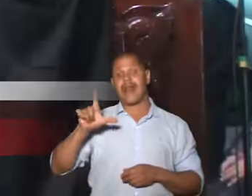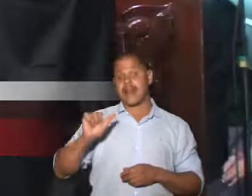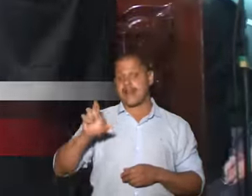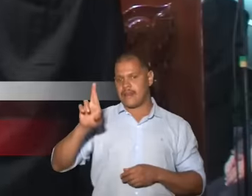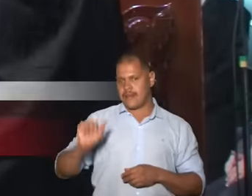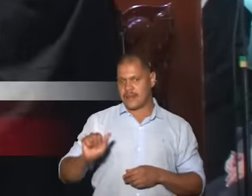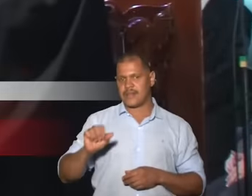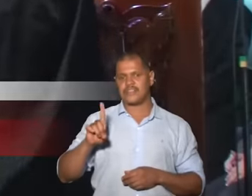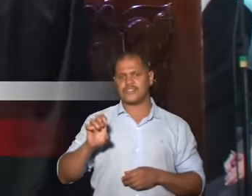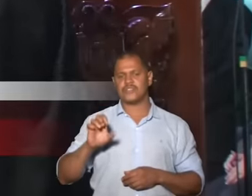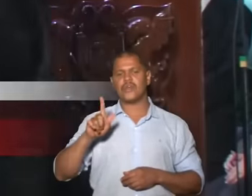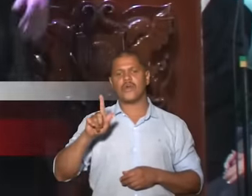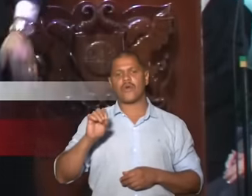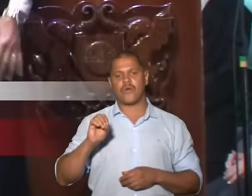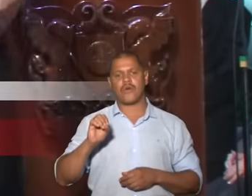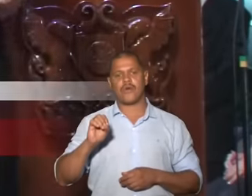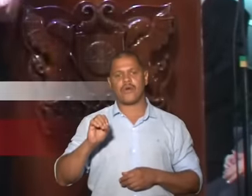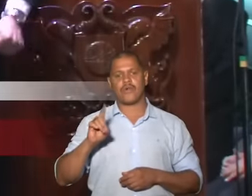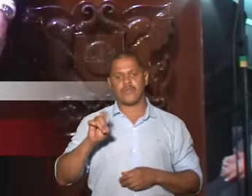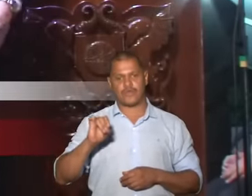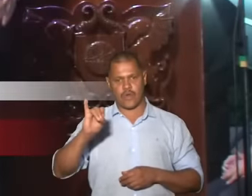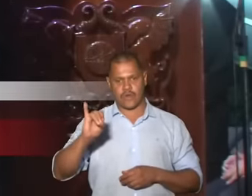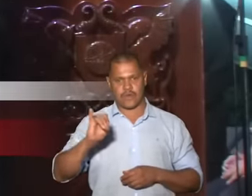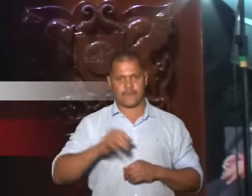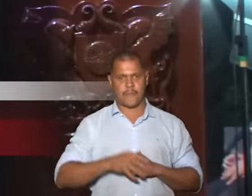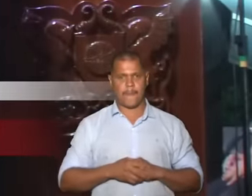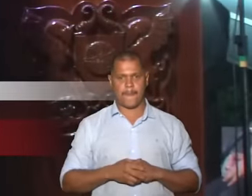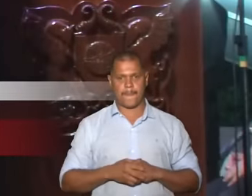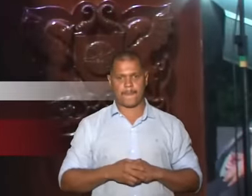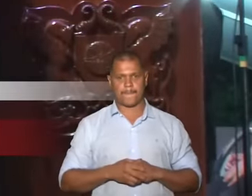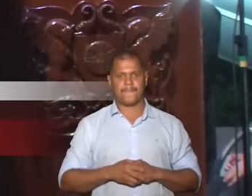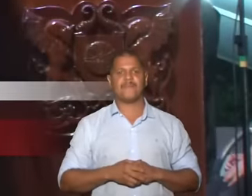Lara de Godói Soares,